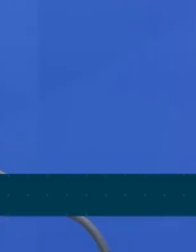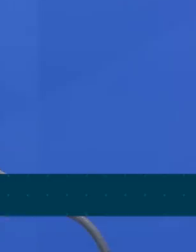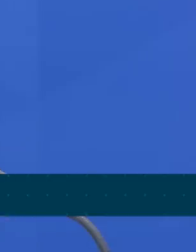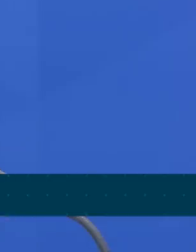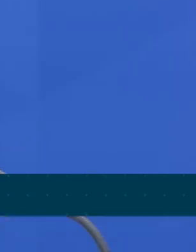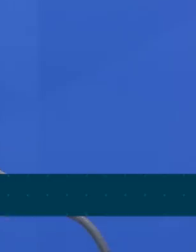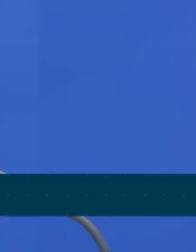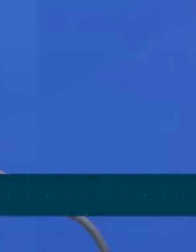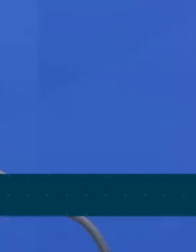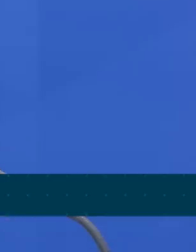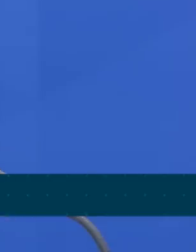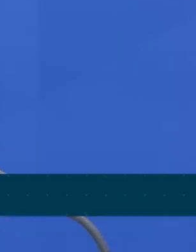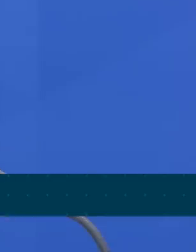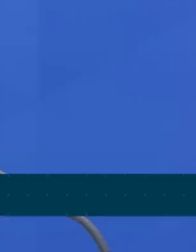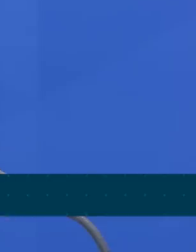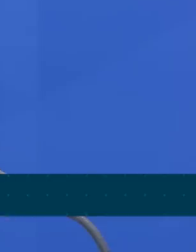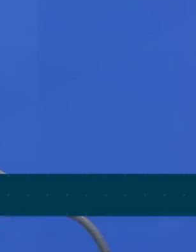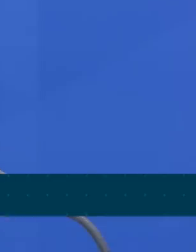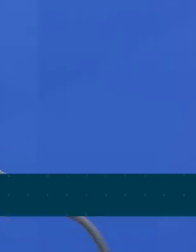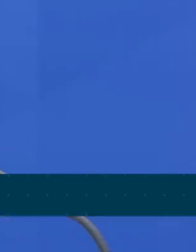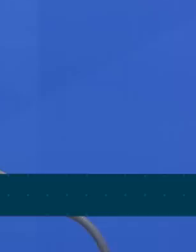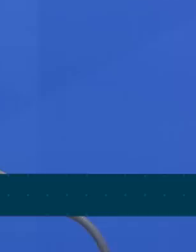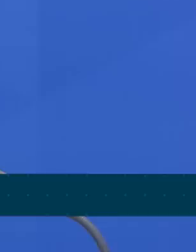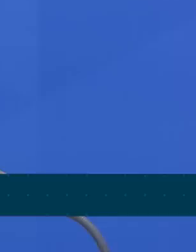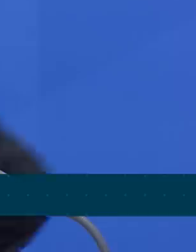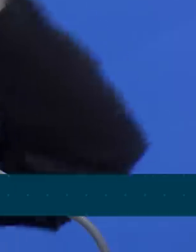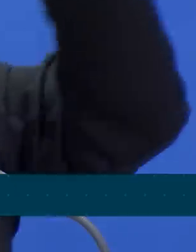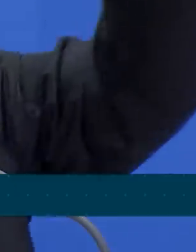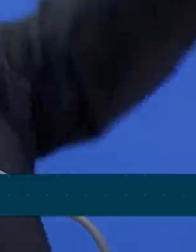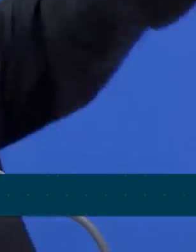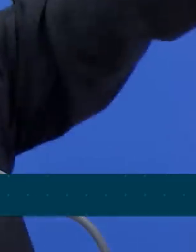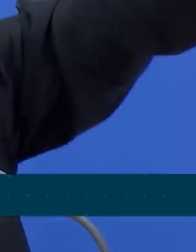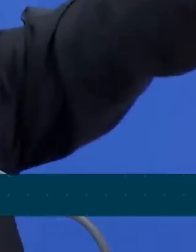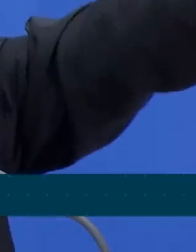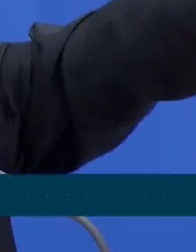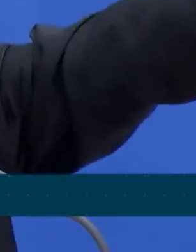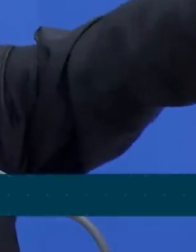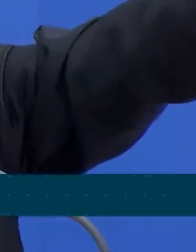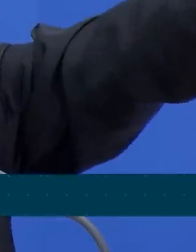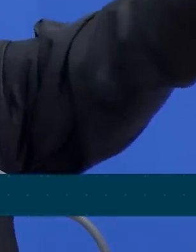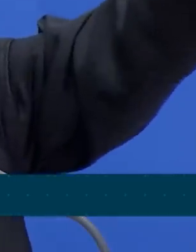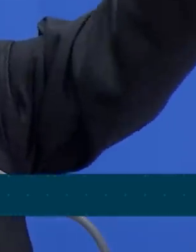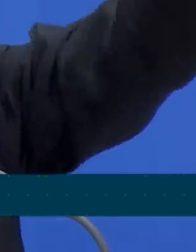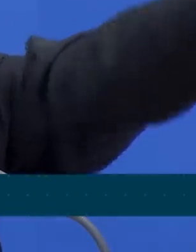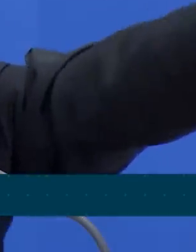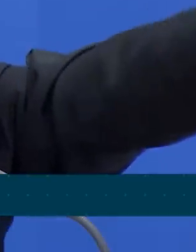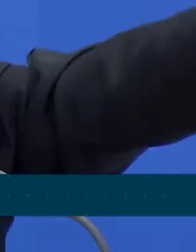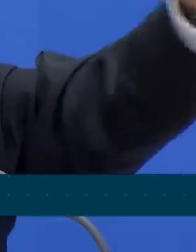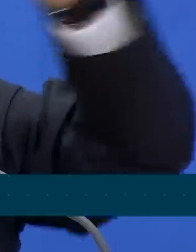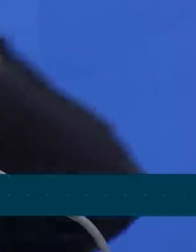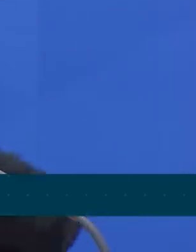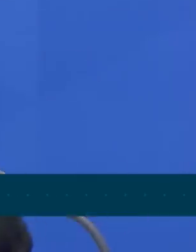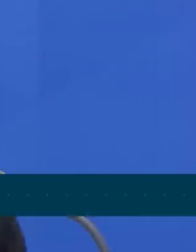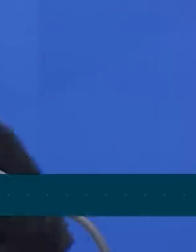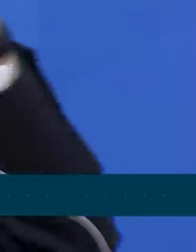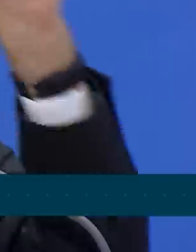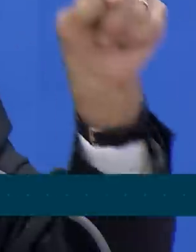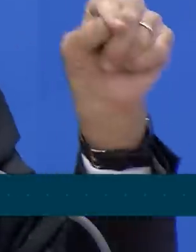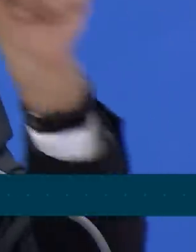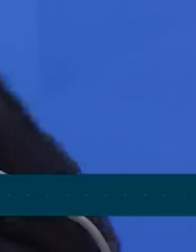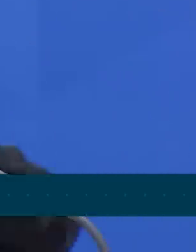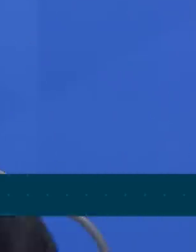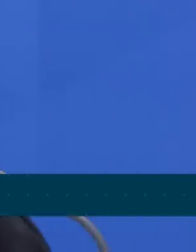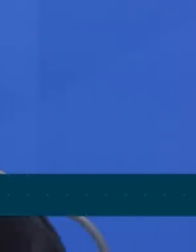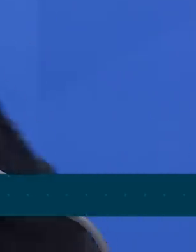vão de tabatinga a manaus tabatinga ela que é a primeira cidade banhada no brasil pelo rio solimões de